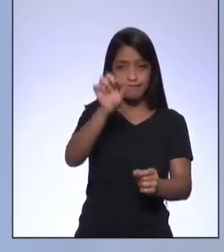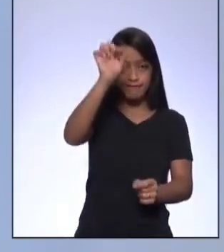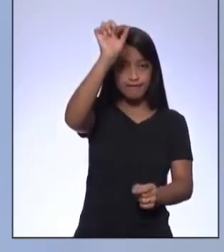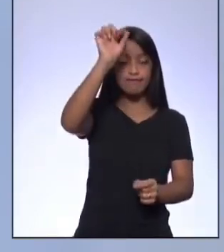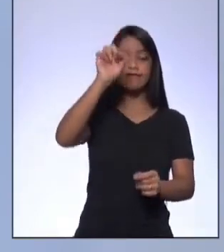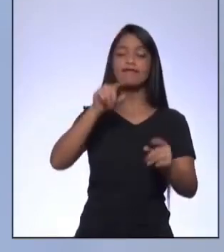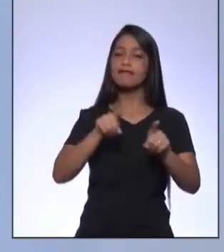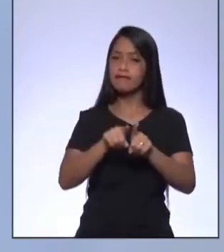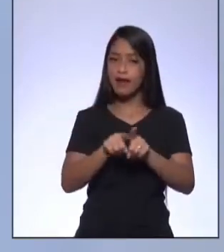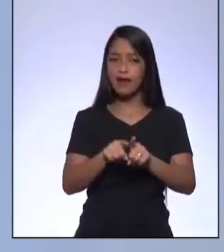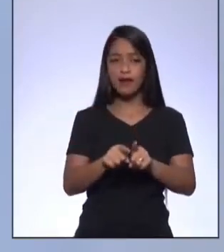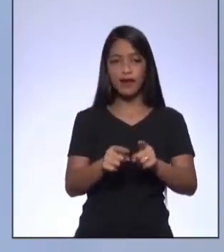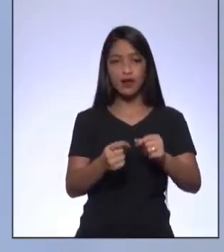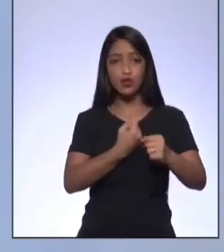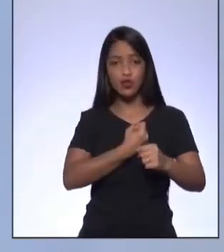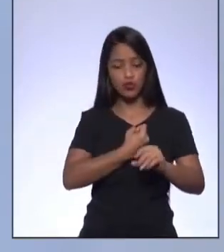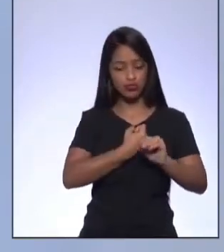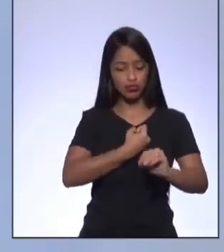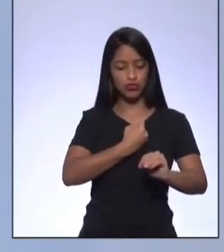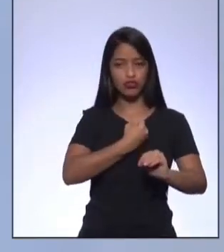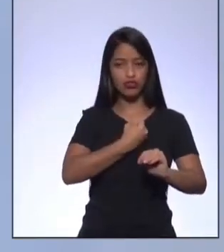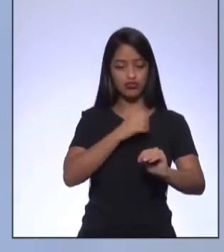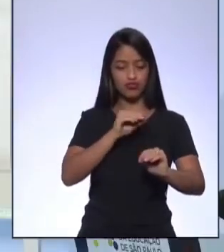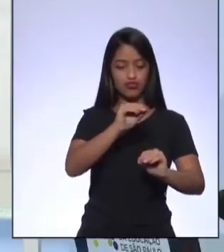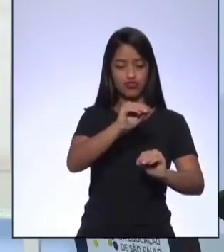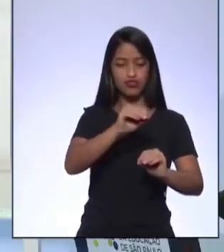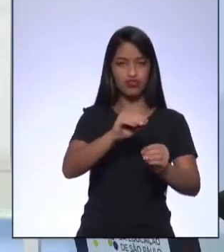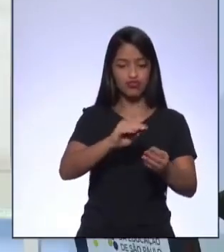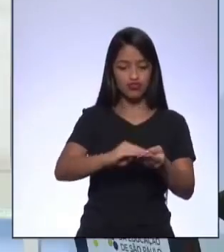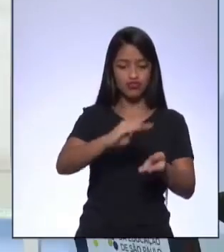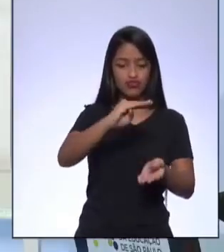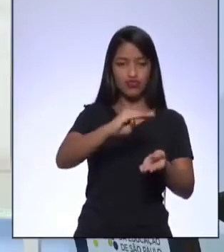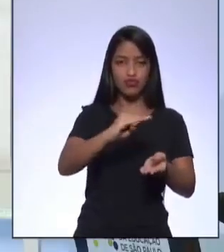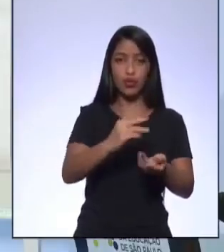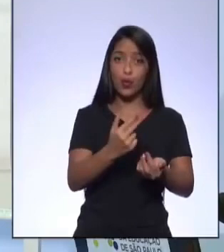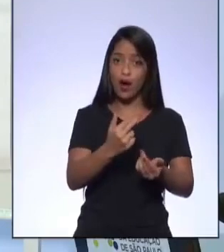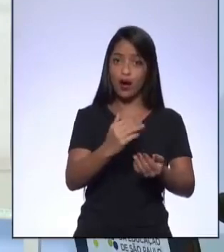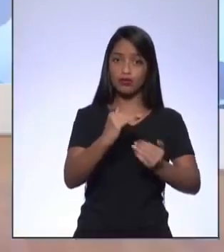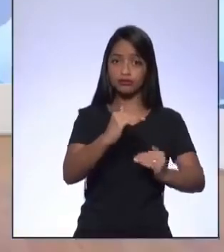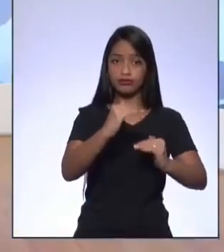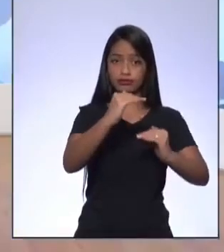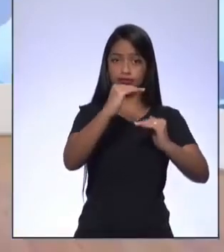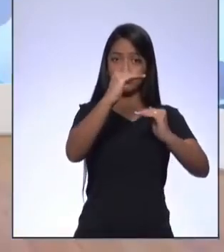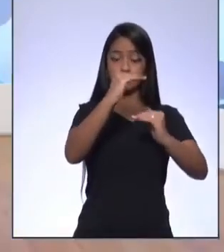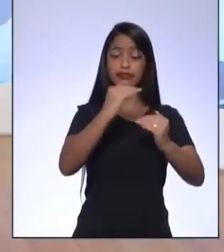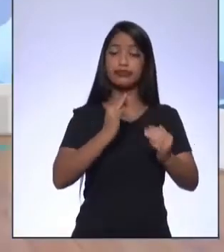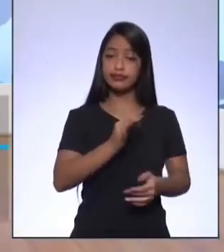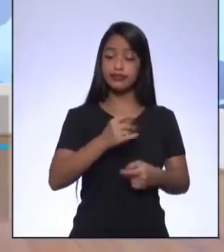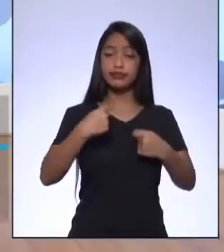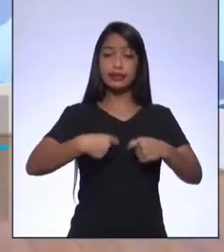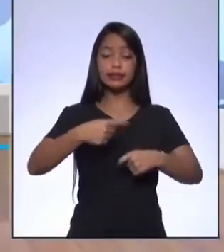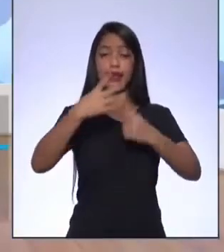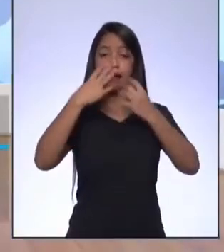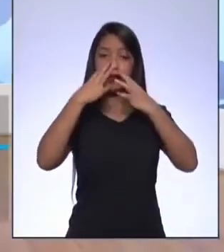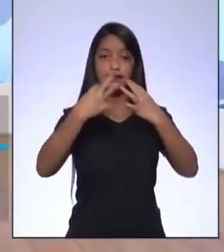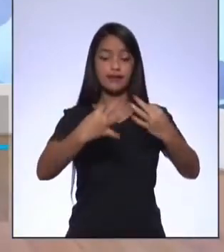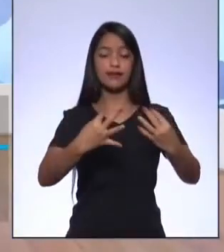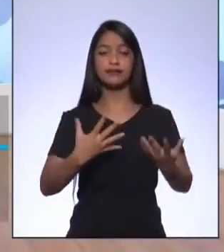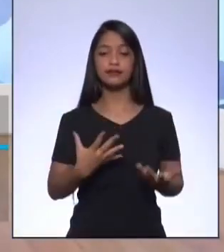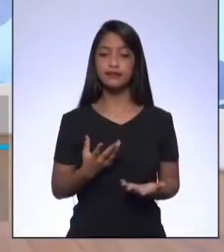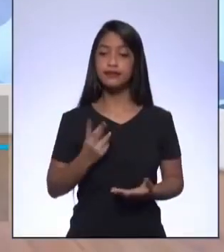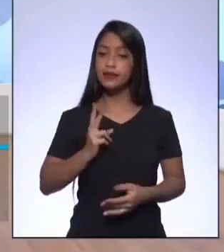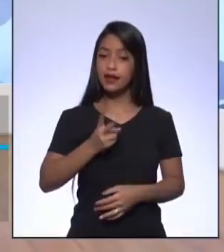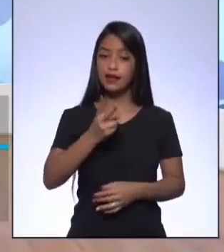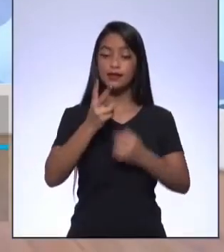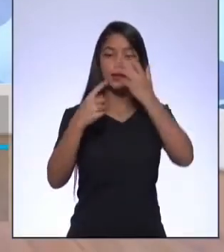igual. Ou seja, a gente fala muito de padrão em outros anos, né, Jonas? Então, tem que observar muito bem, né, toda